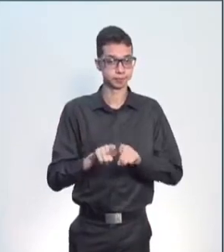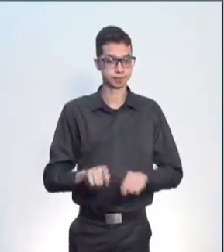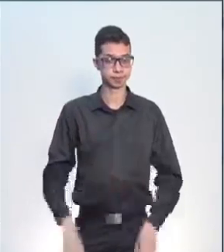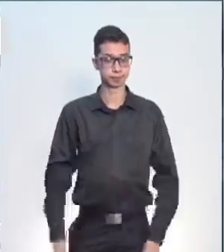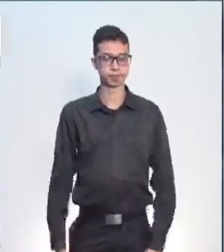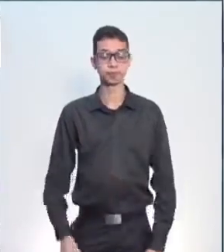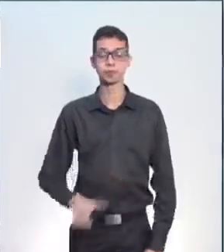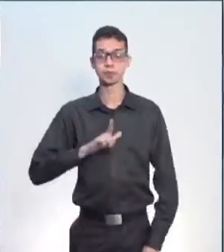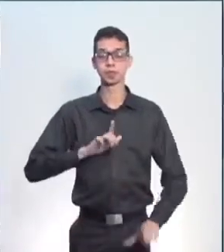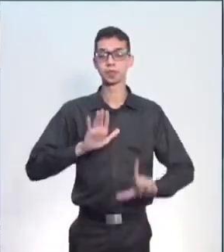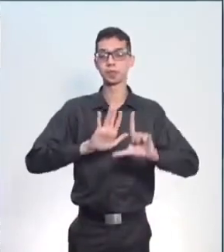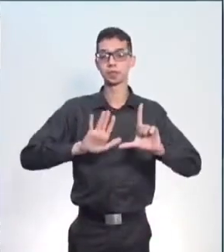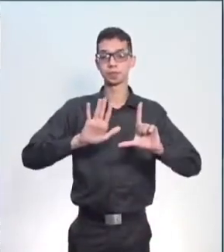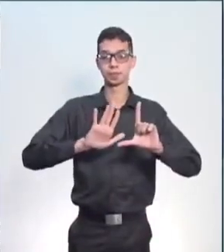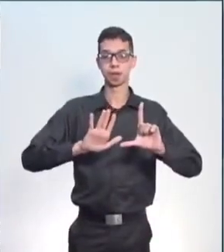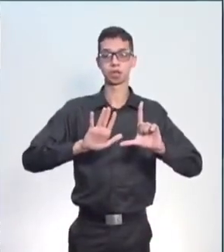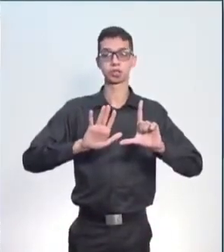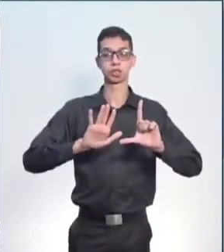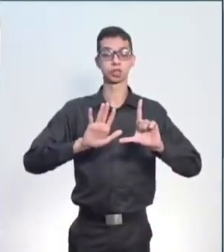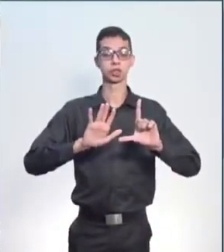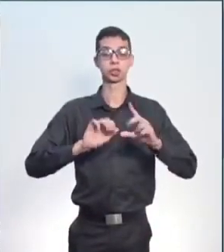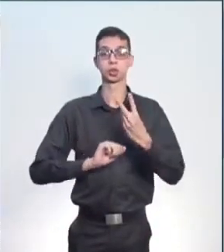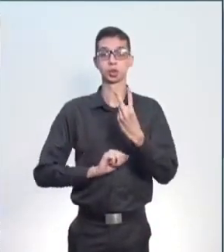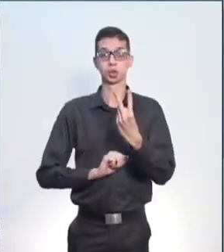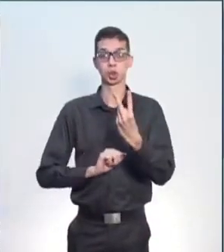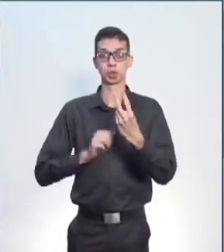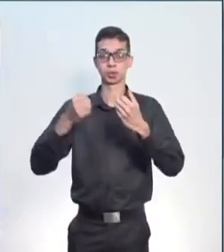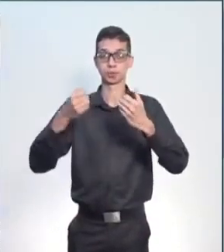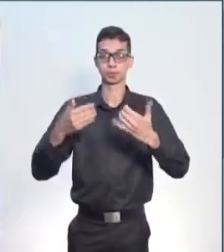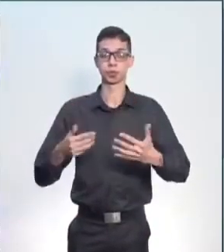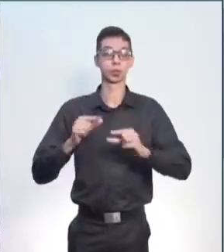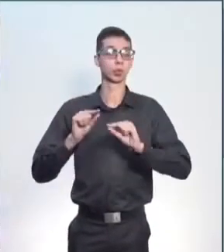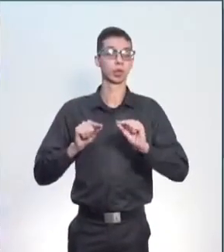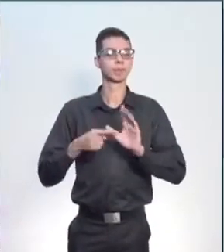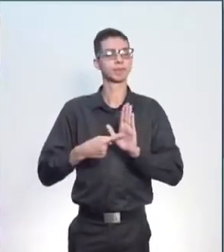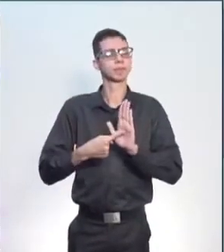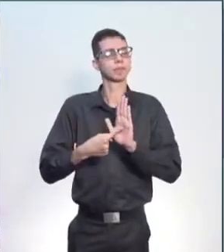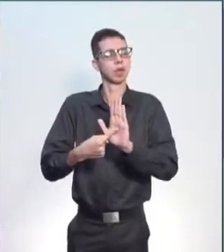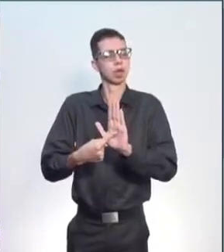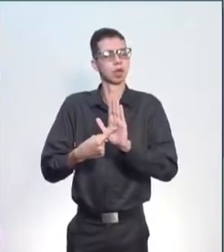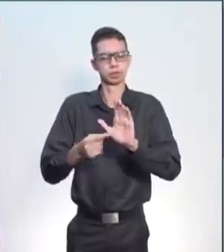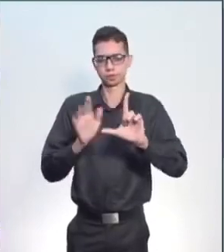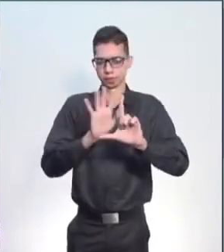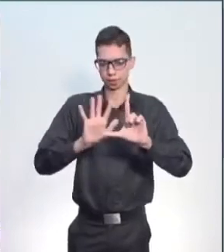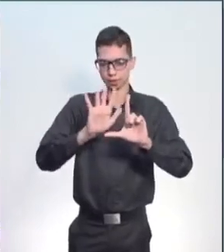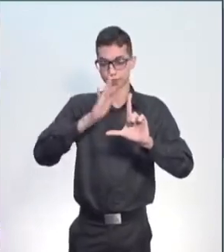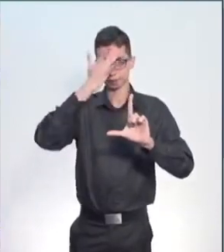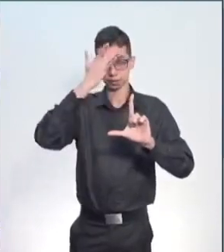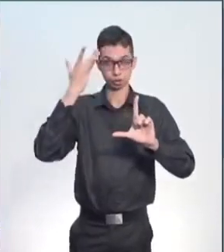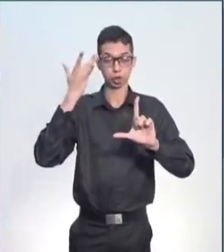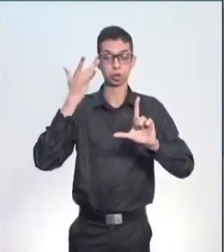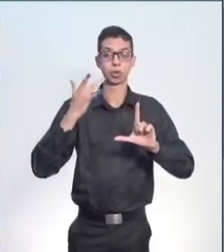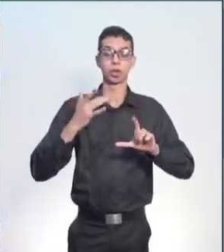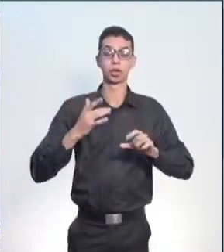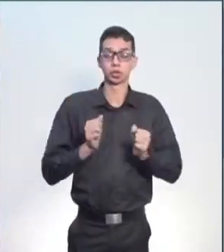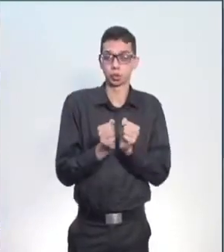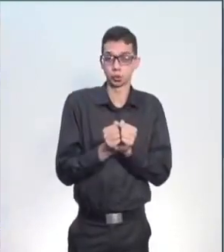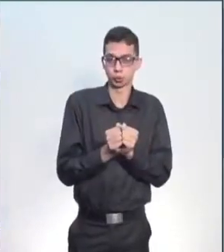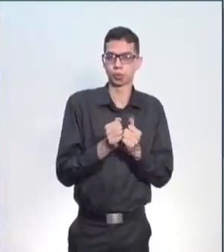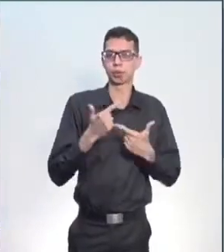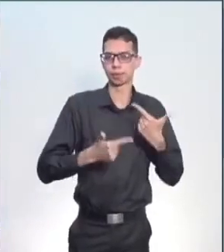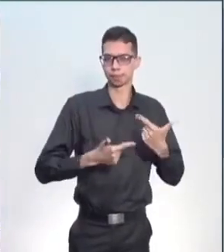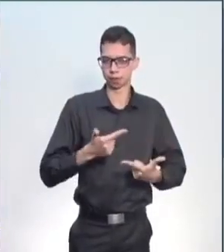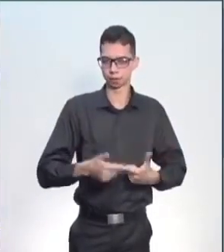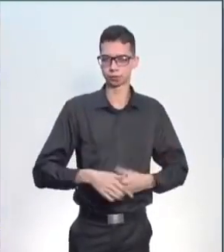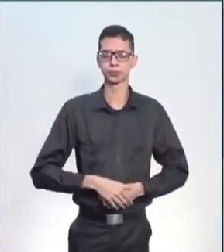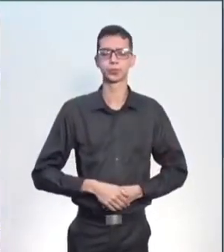duas imagens que apresentam, né, as pessoas trabalhando juntas. Então, aí, o que que a gente tem? Um